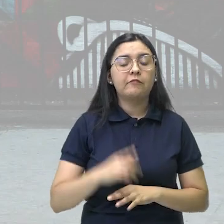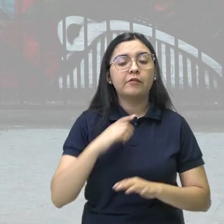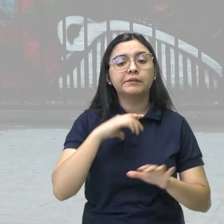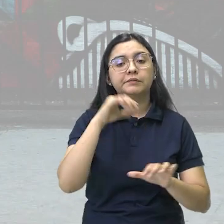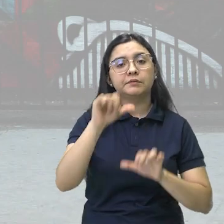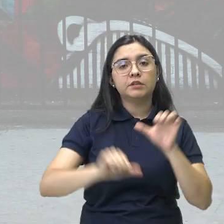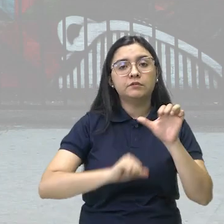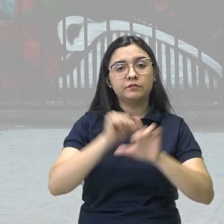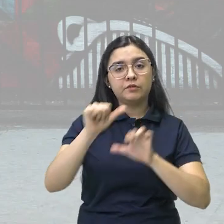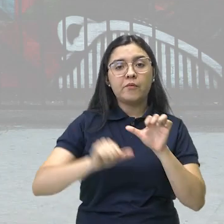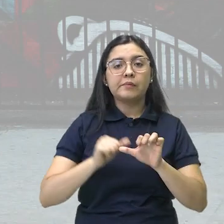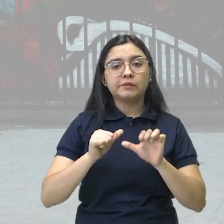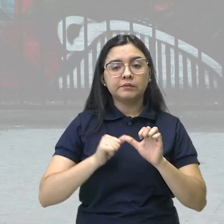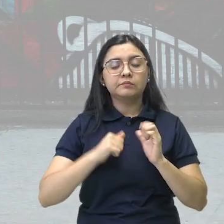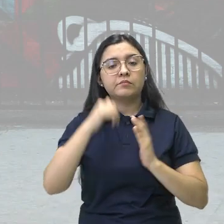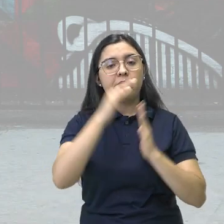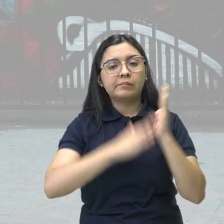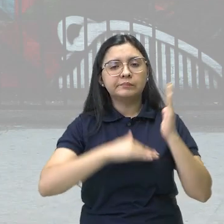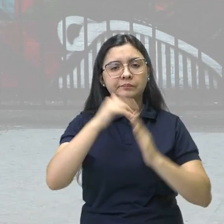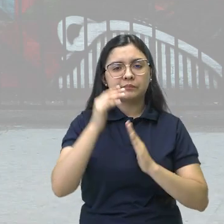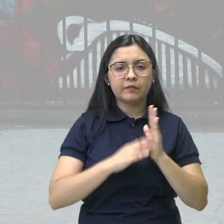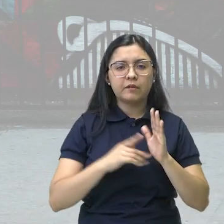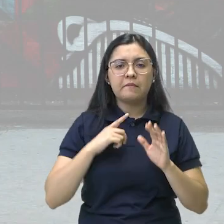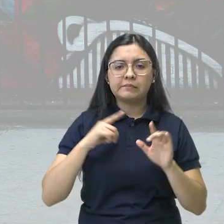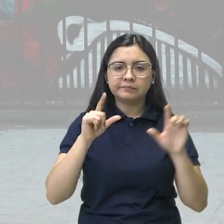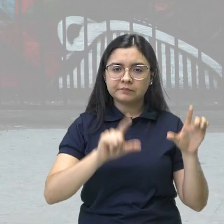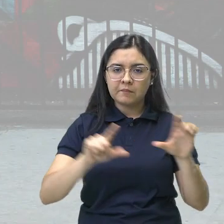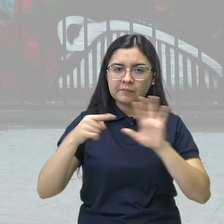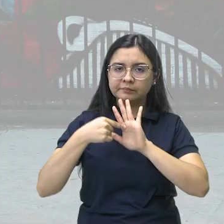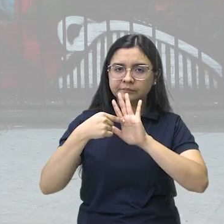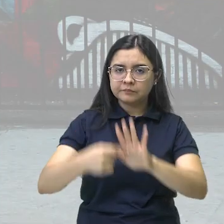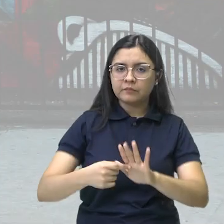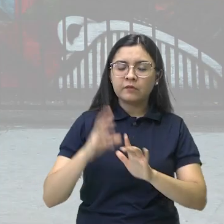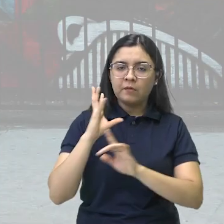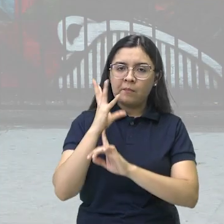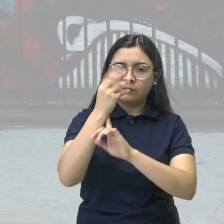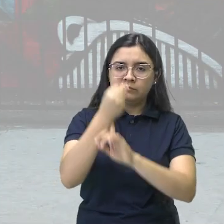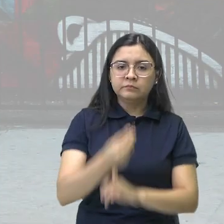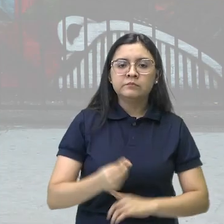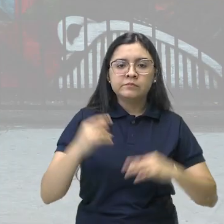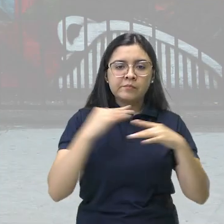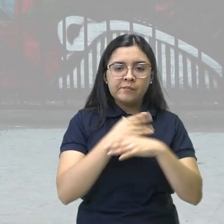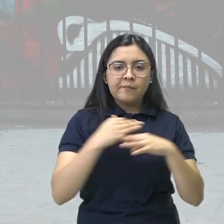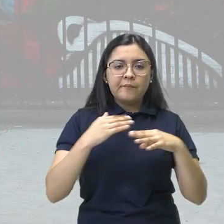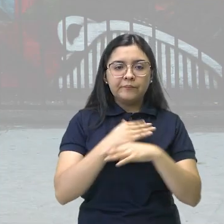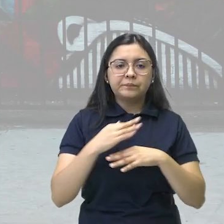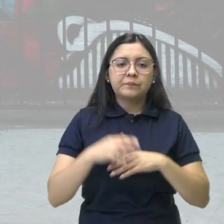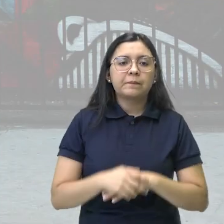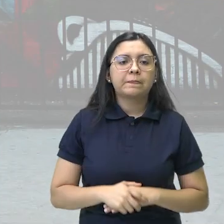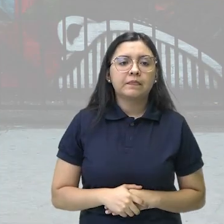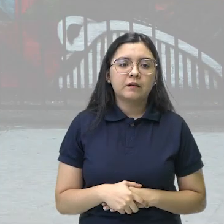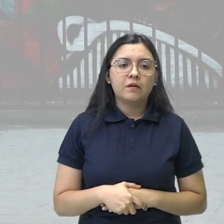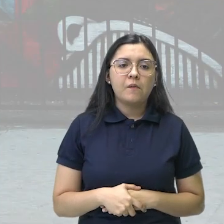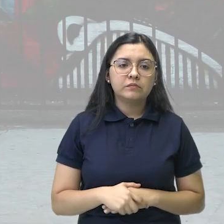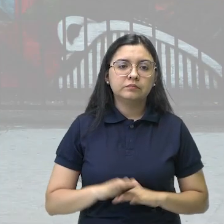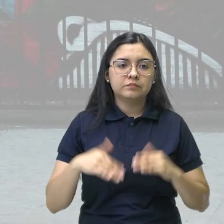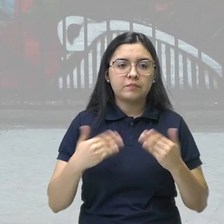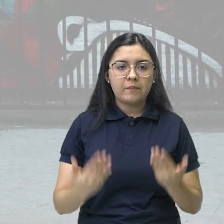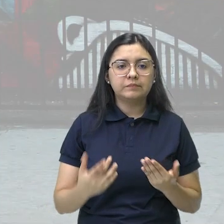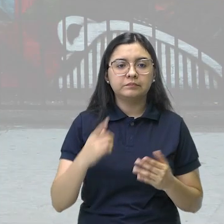foram transformados em telas para murais de arte urbana.